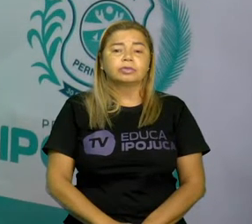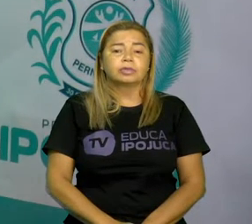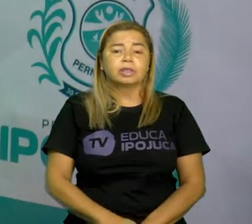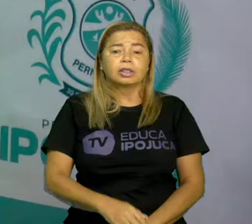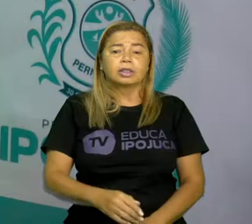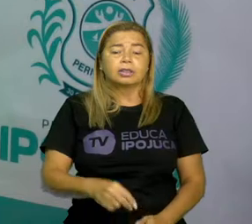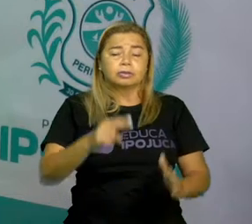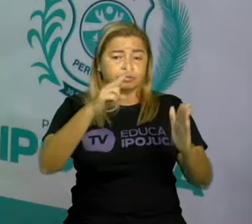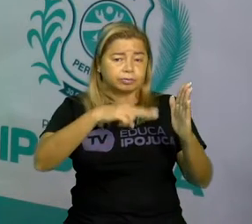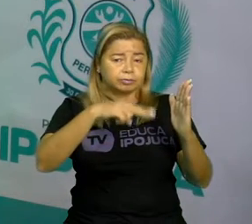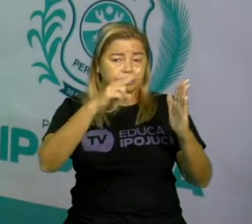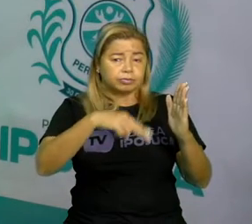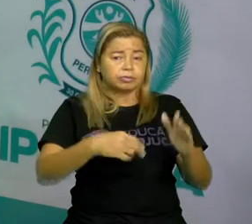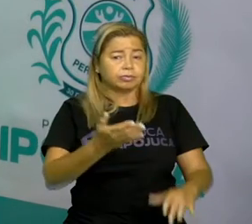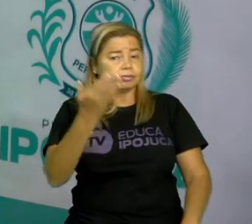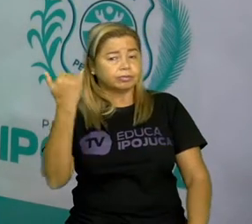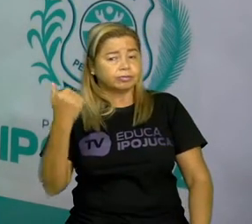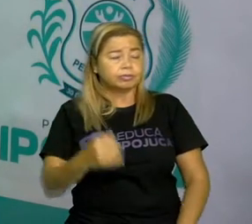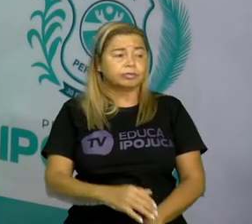Vamos fazer a leitura?